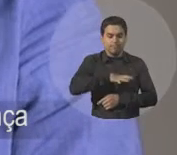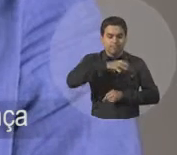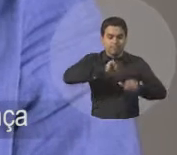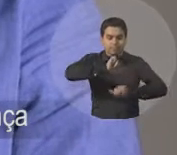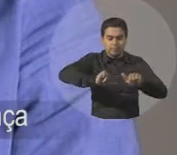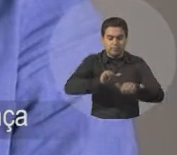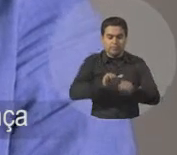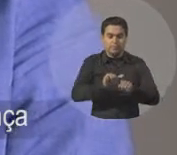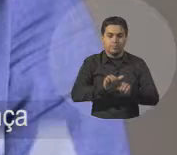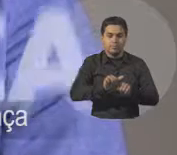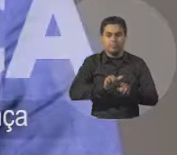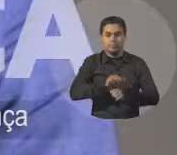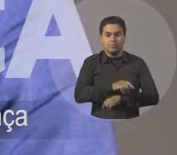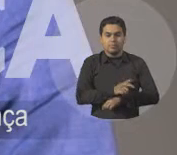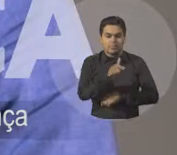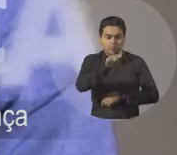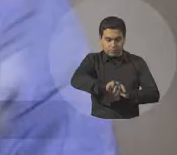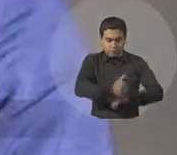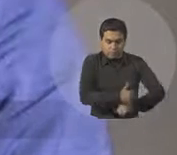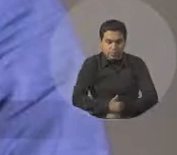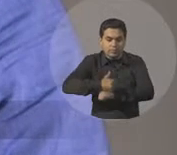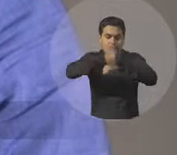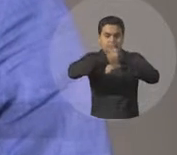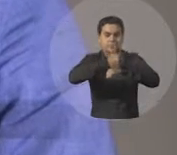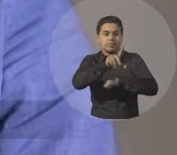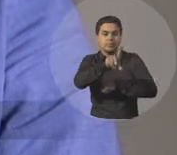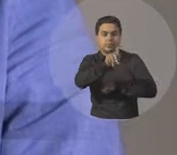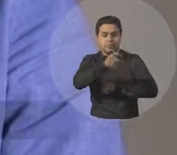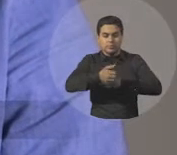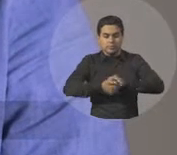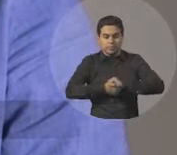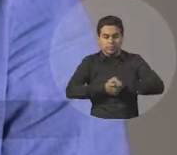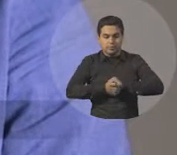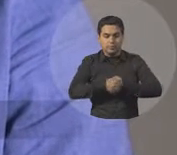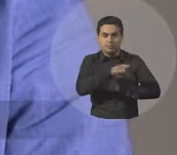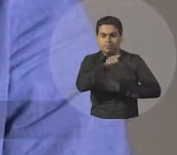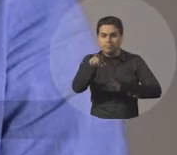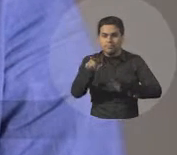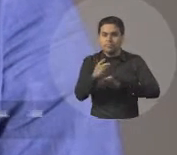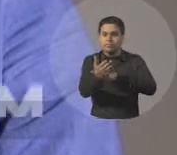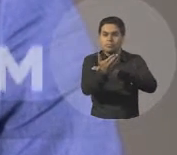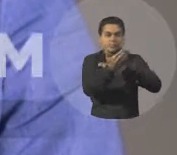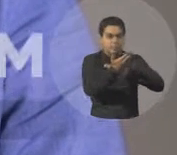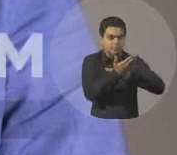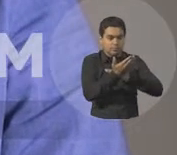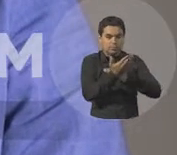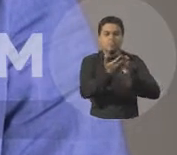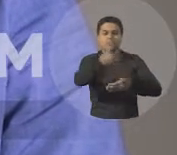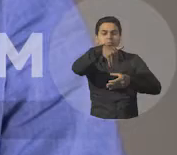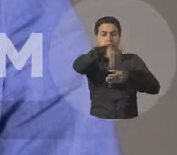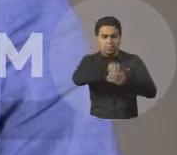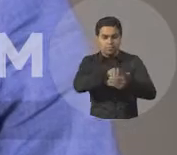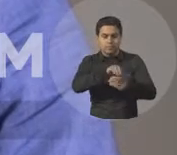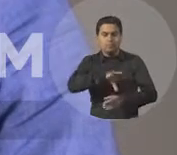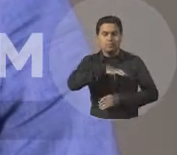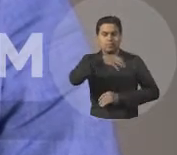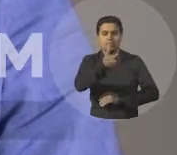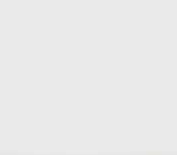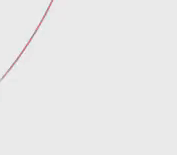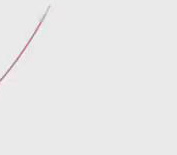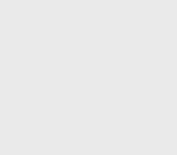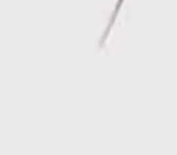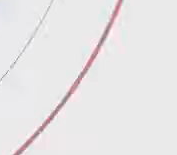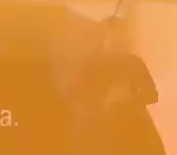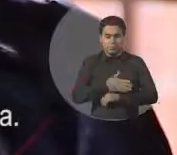coragem, vamos resgatar a esperança e a liderança regional de Dourados. Conto com você. Peço o seu voto de